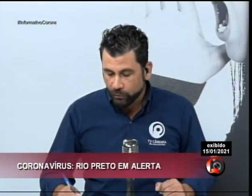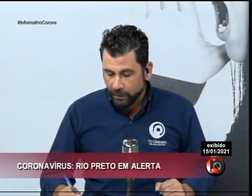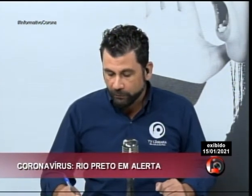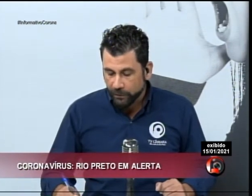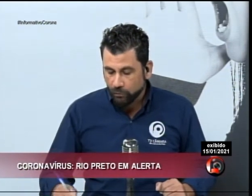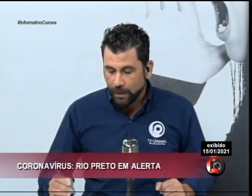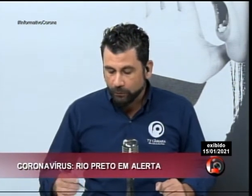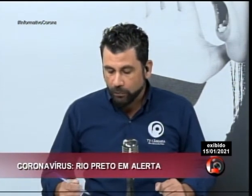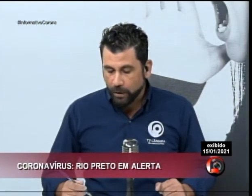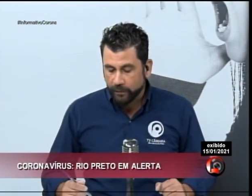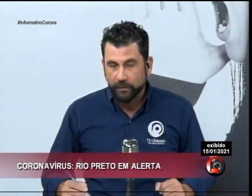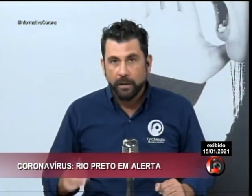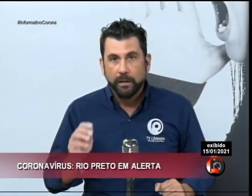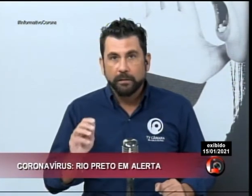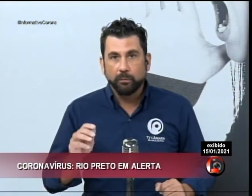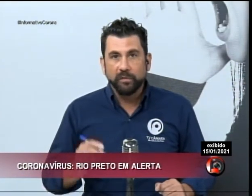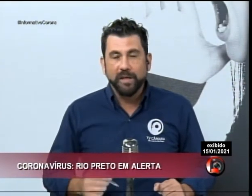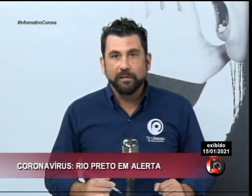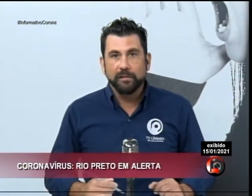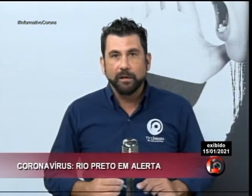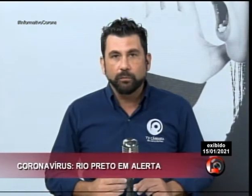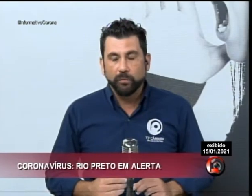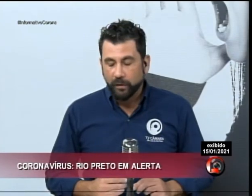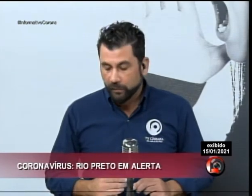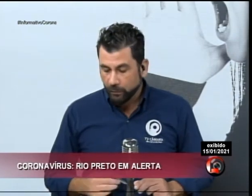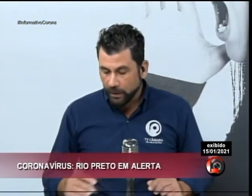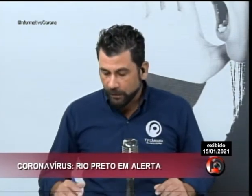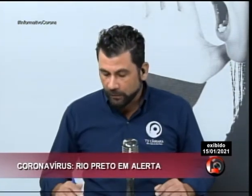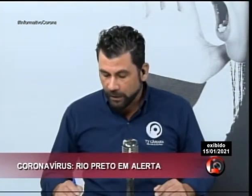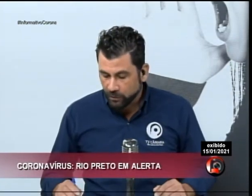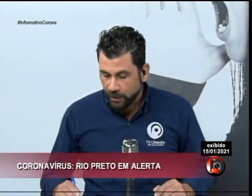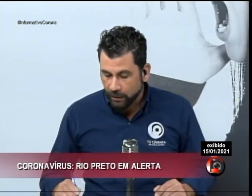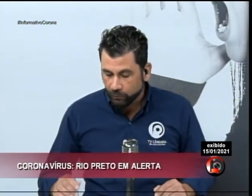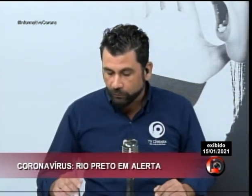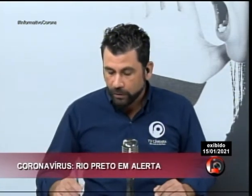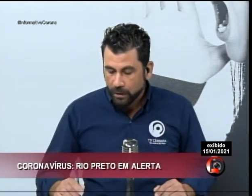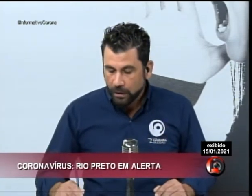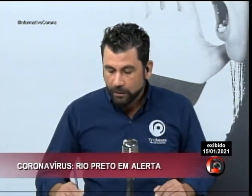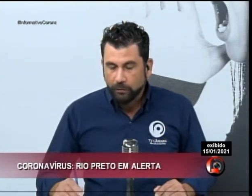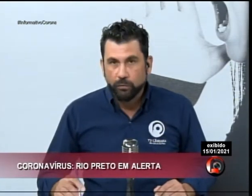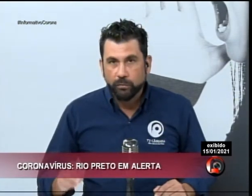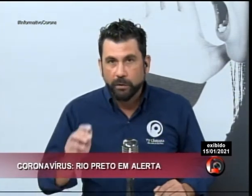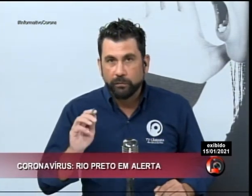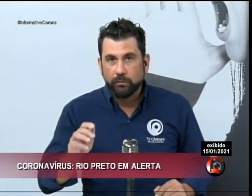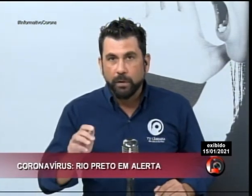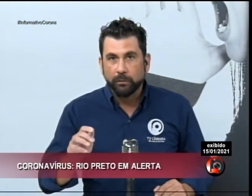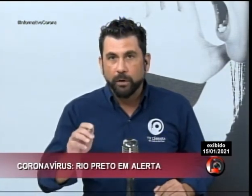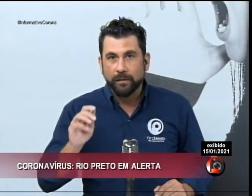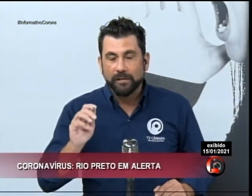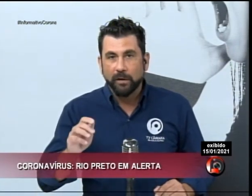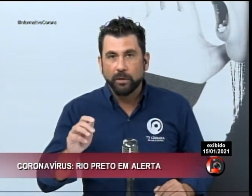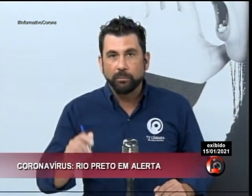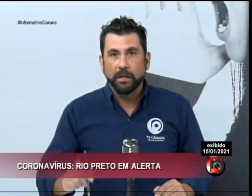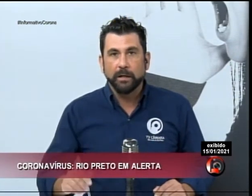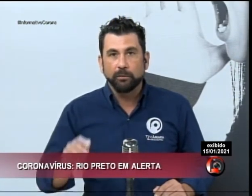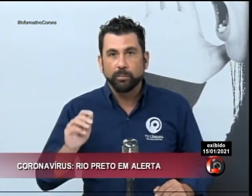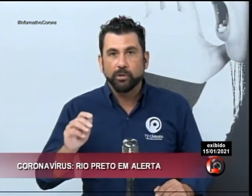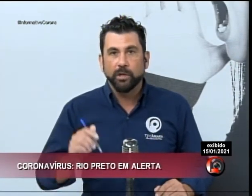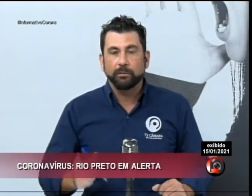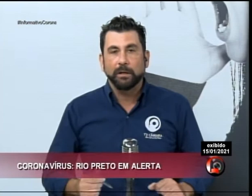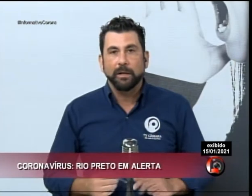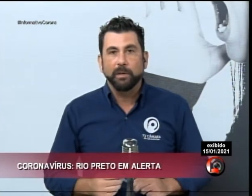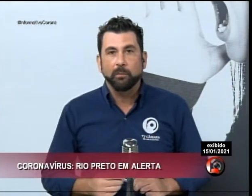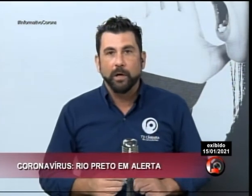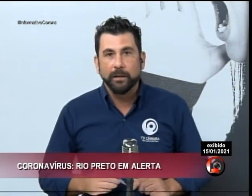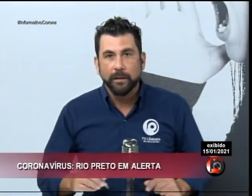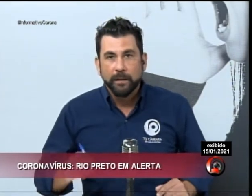às últimas 24 horas. Então, 657 casos nas últimas 24 horas. Se eu não me engano,